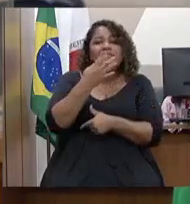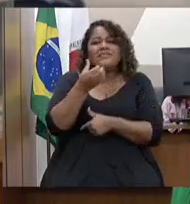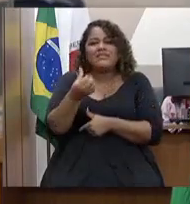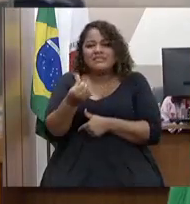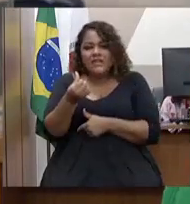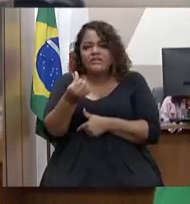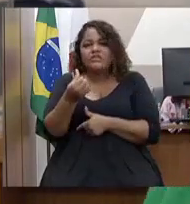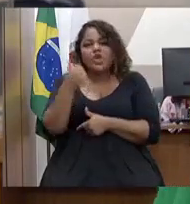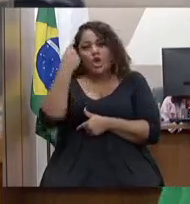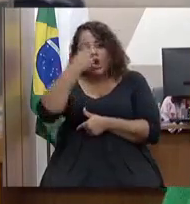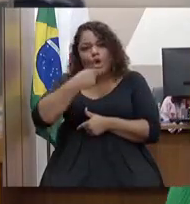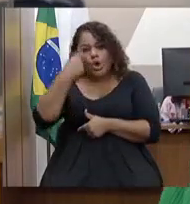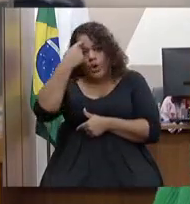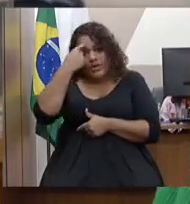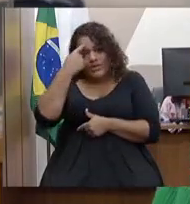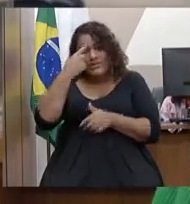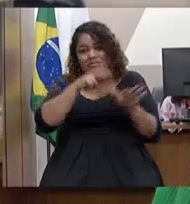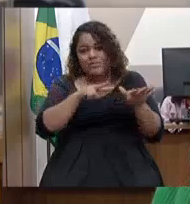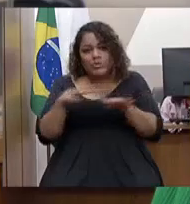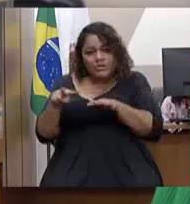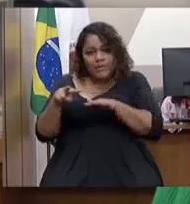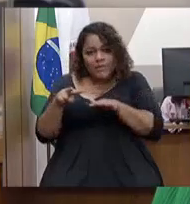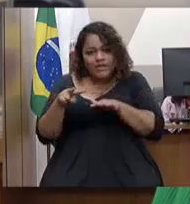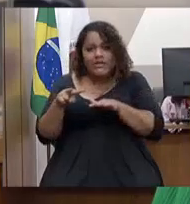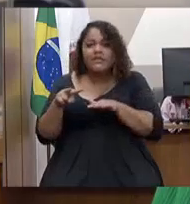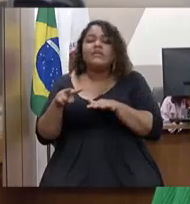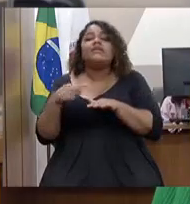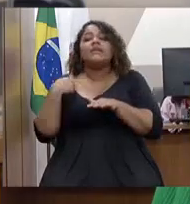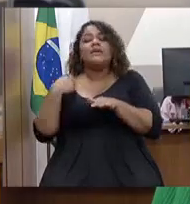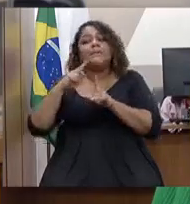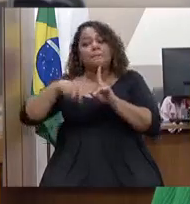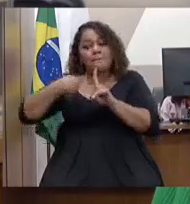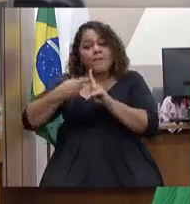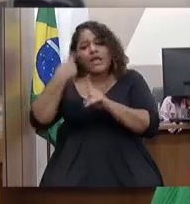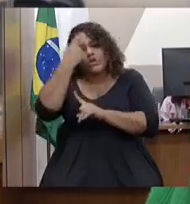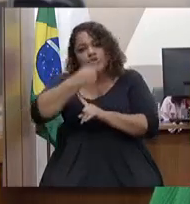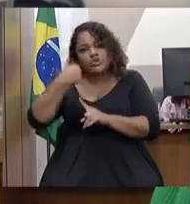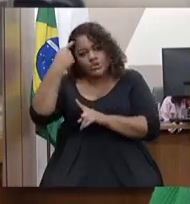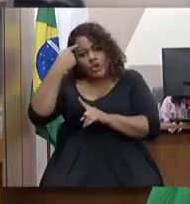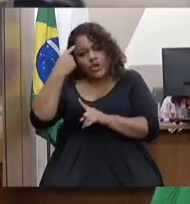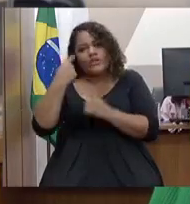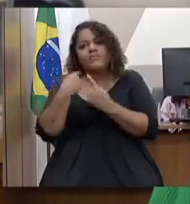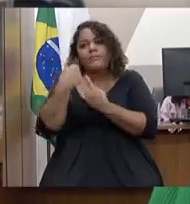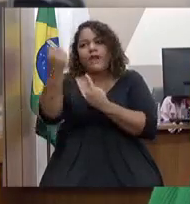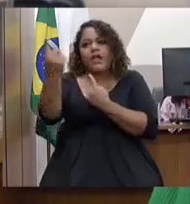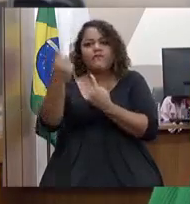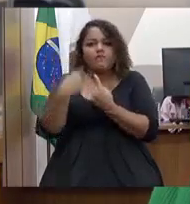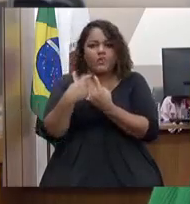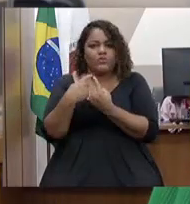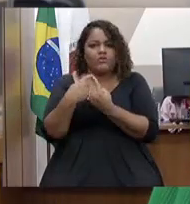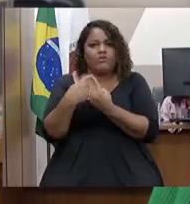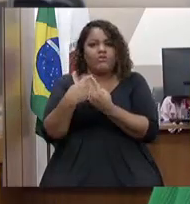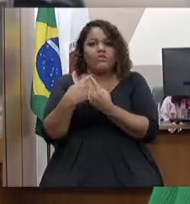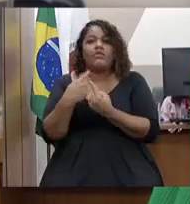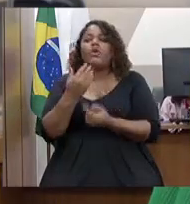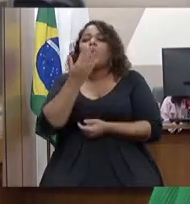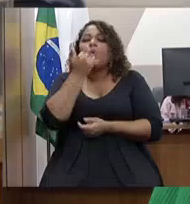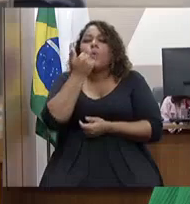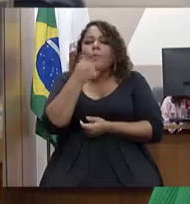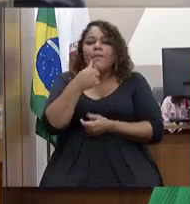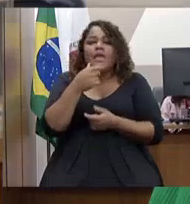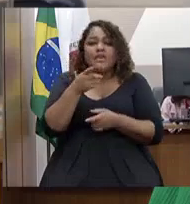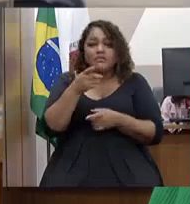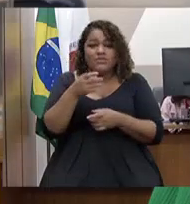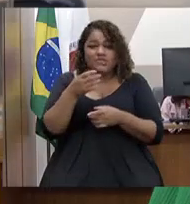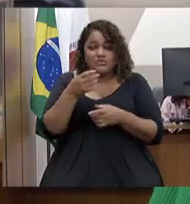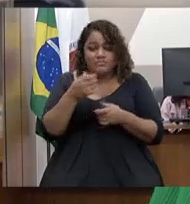voltar é impossível comer direito praticar atividade física ter lazer formação